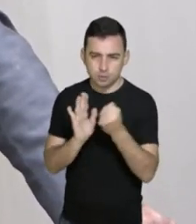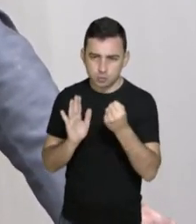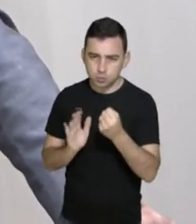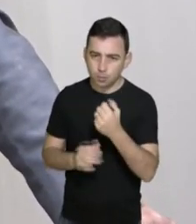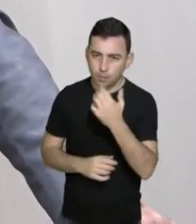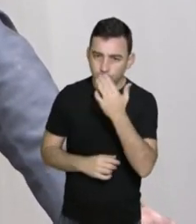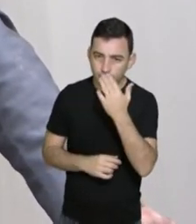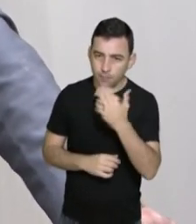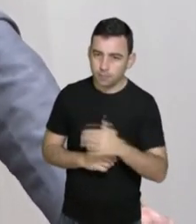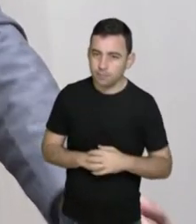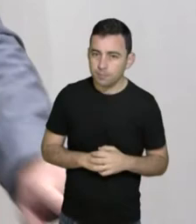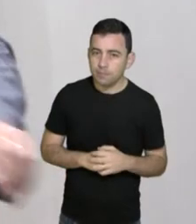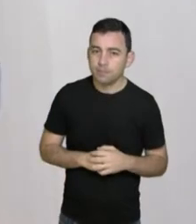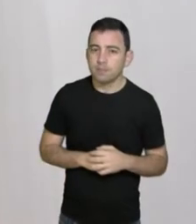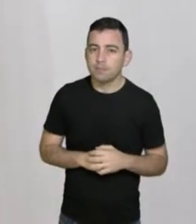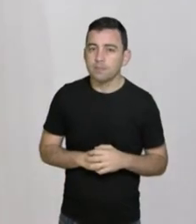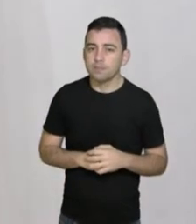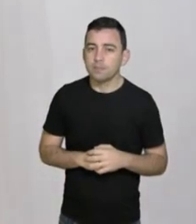Sopelsa,